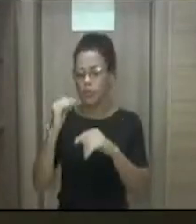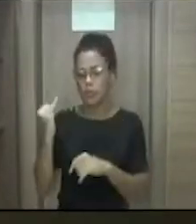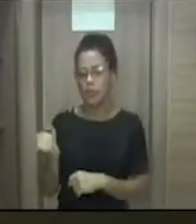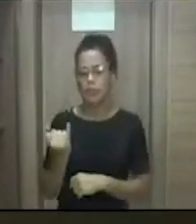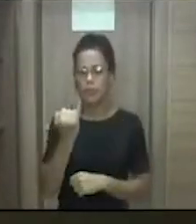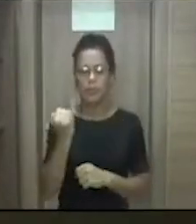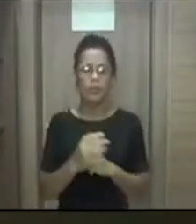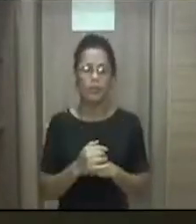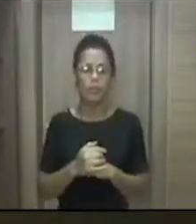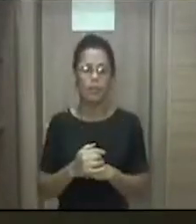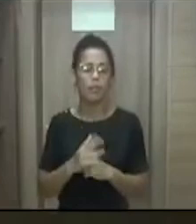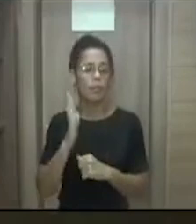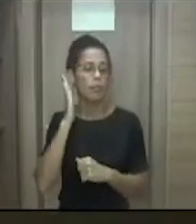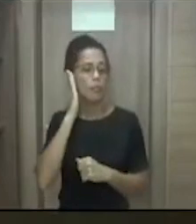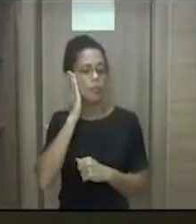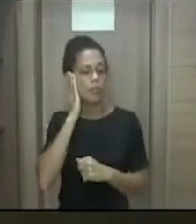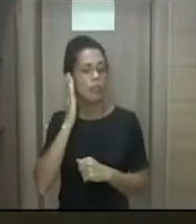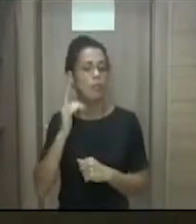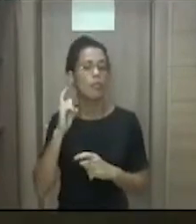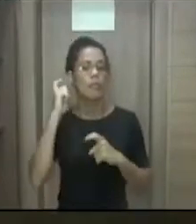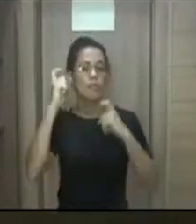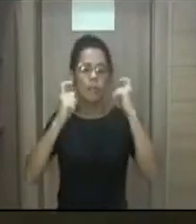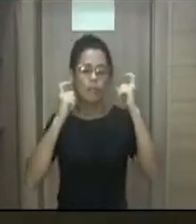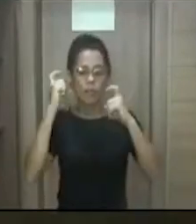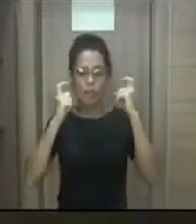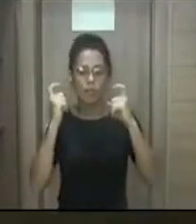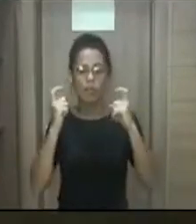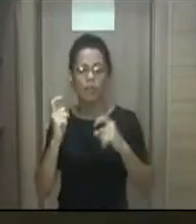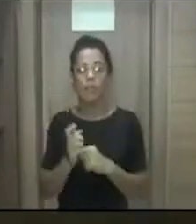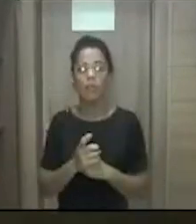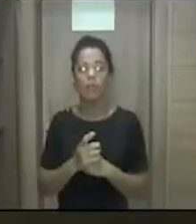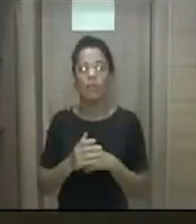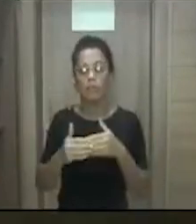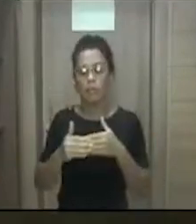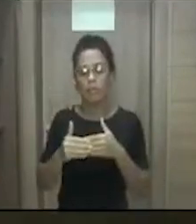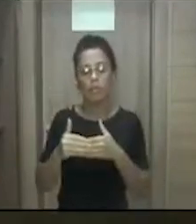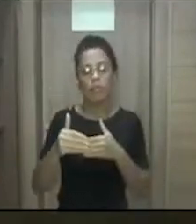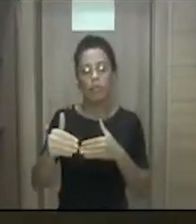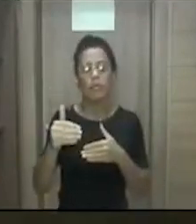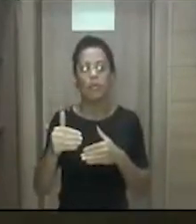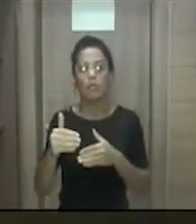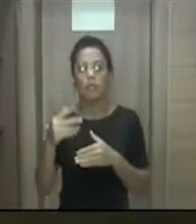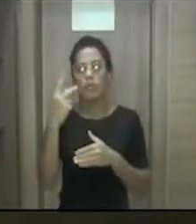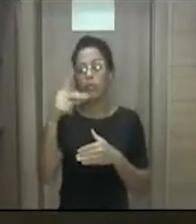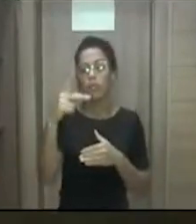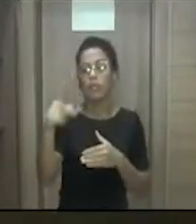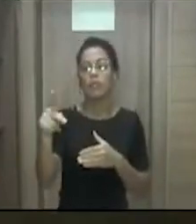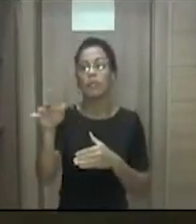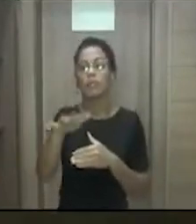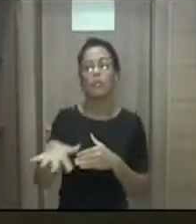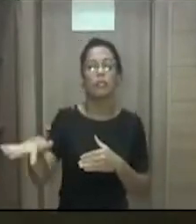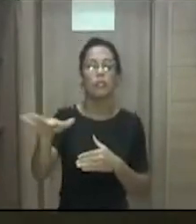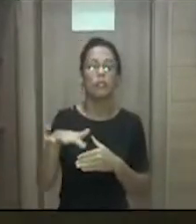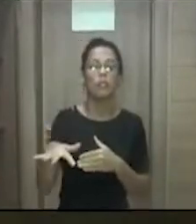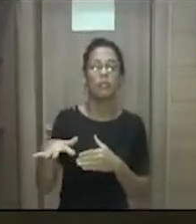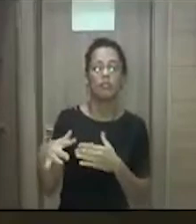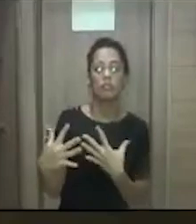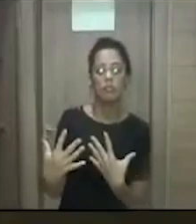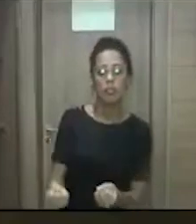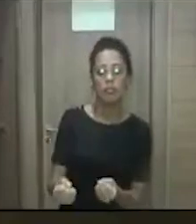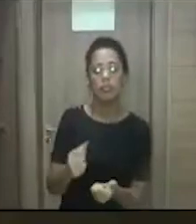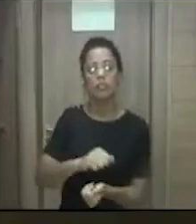importante, mas, ao mesmo tempo, eu fico preocupada também diante das questões que o mercado vai se apropriando de como que